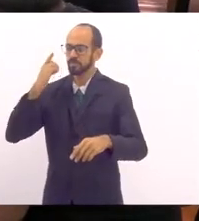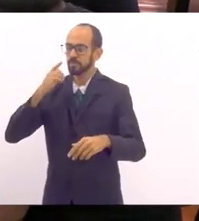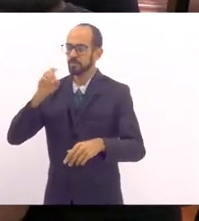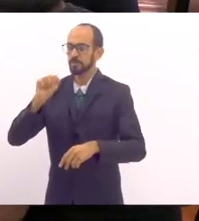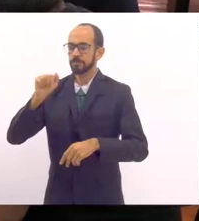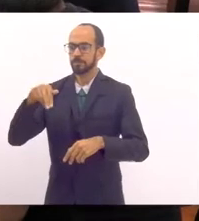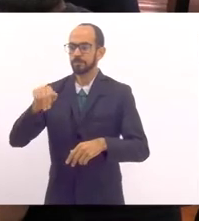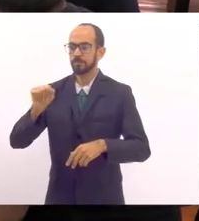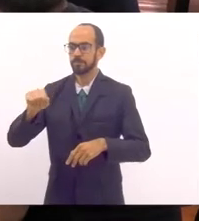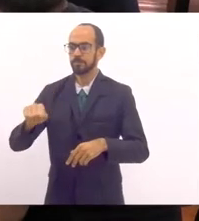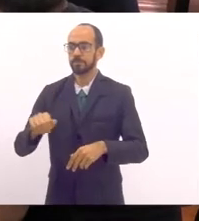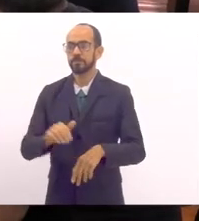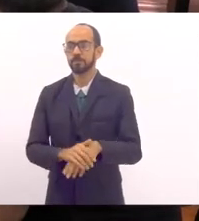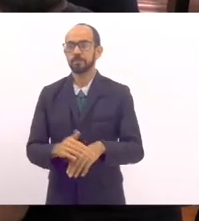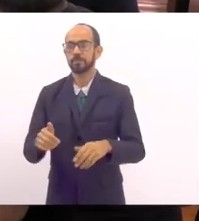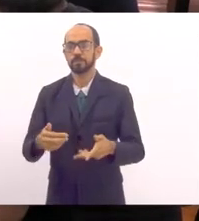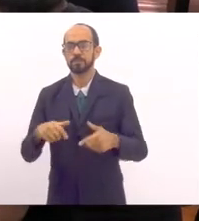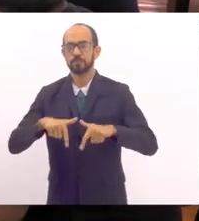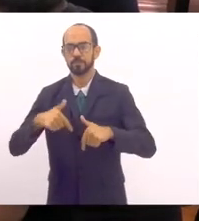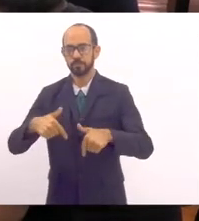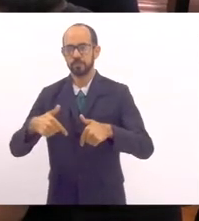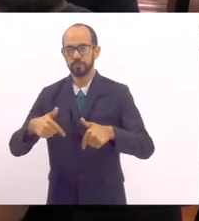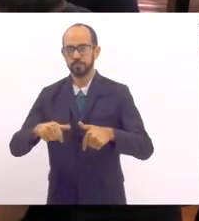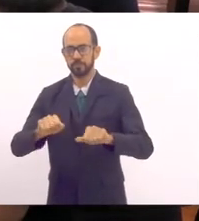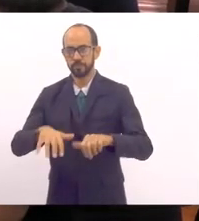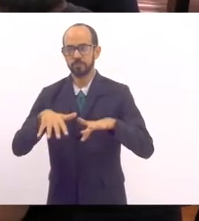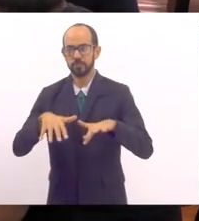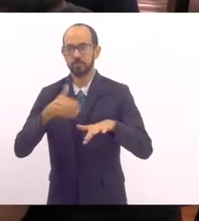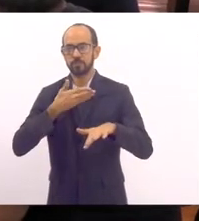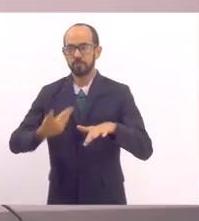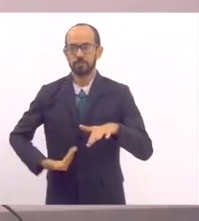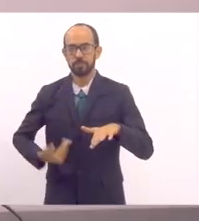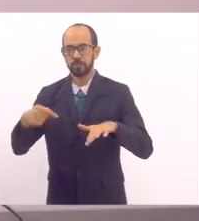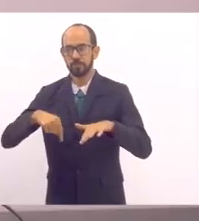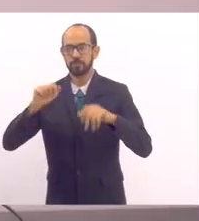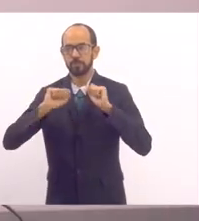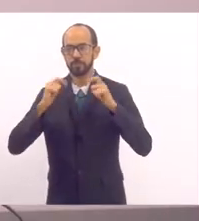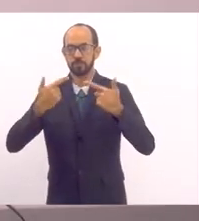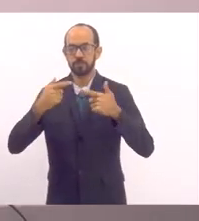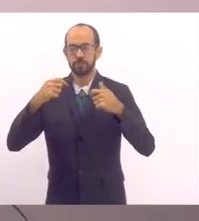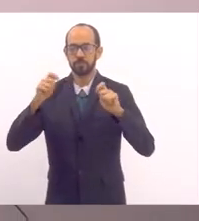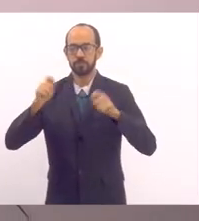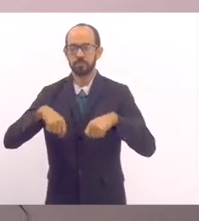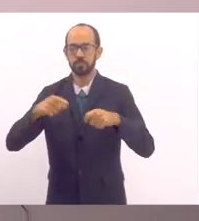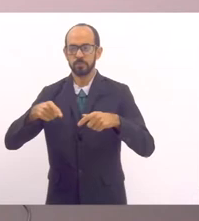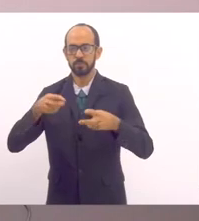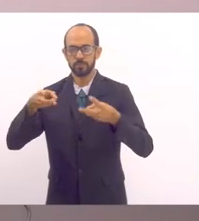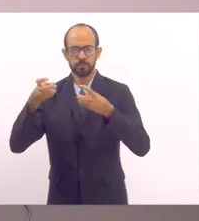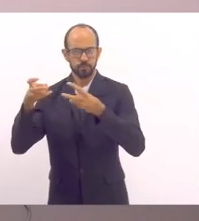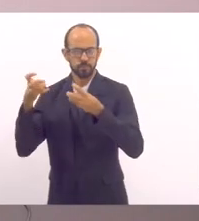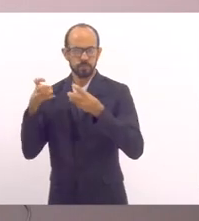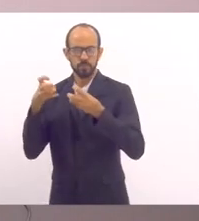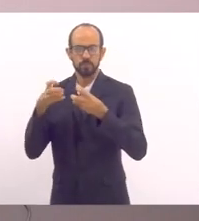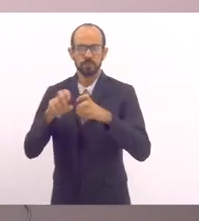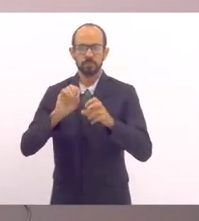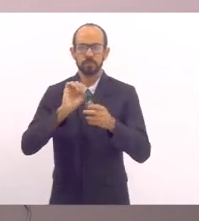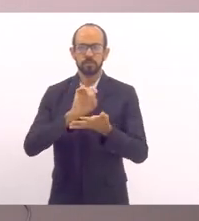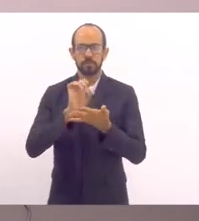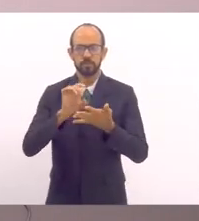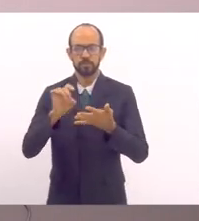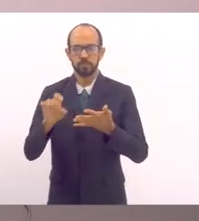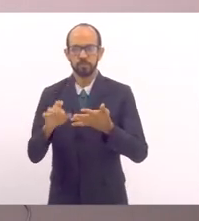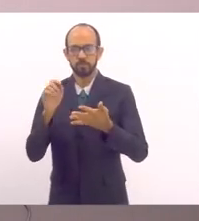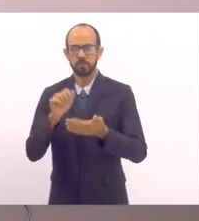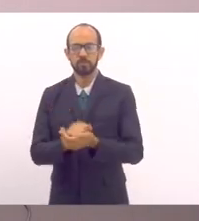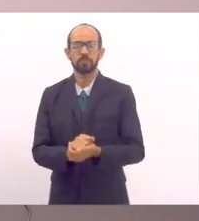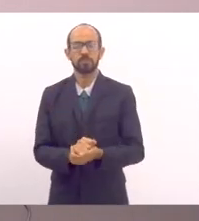Passo, pela iniciativa, mais uma audiência pública, né, nessa casa, onde a gente pode ouvir, né, o trade, o setor,